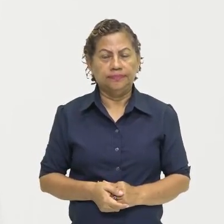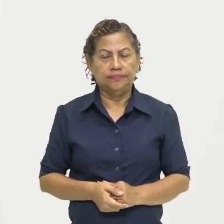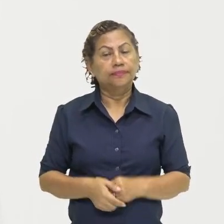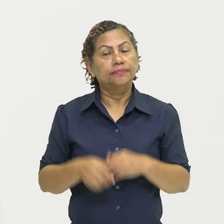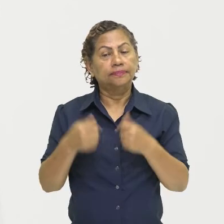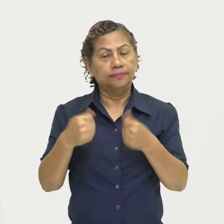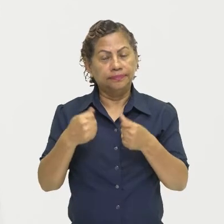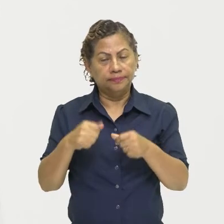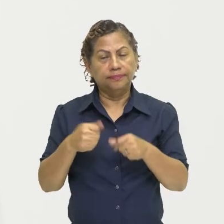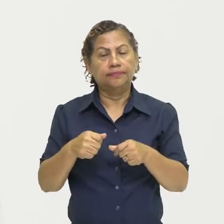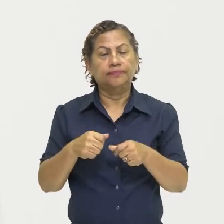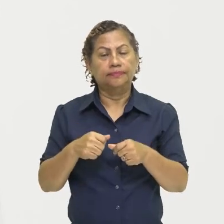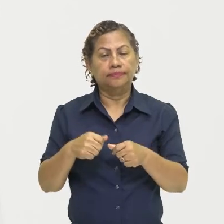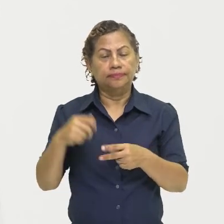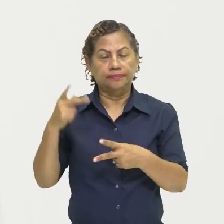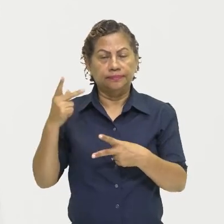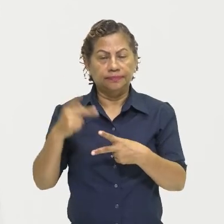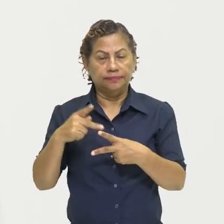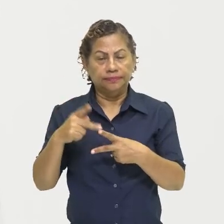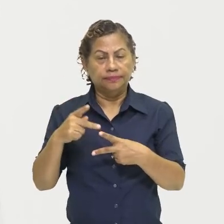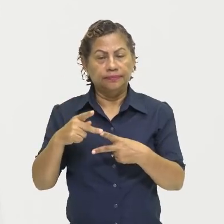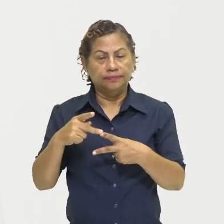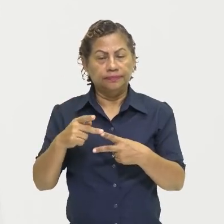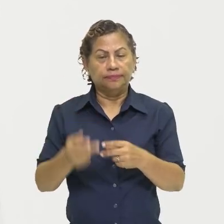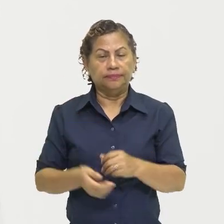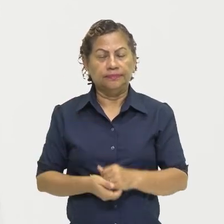seja, ele